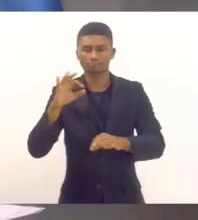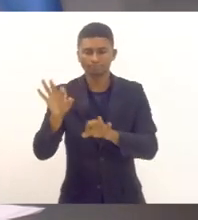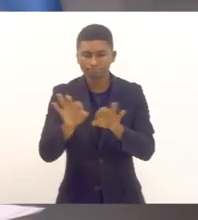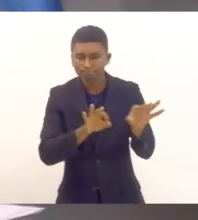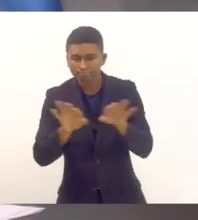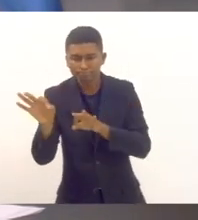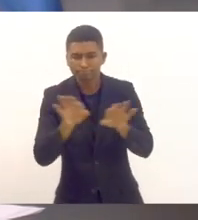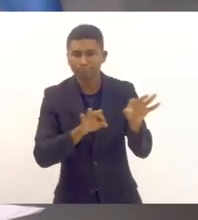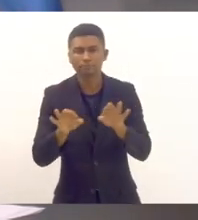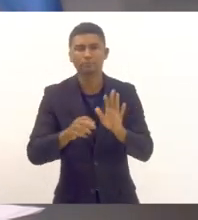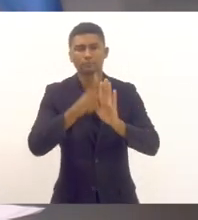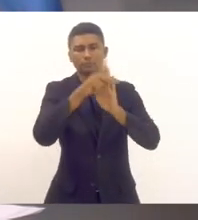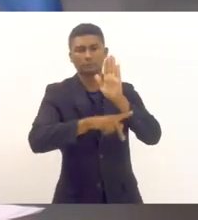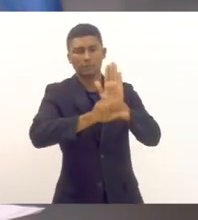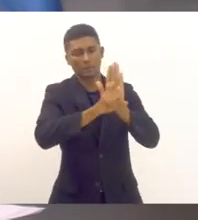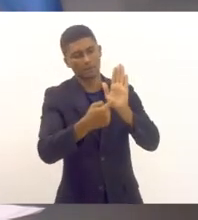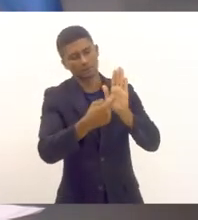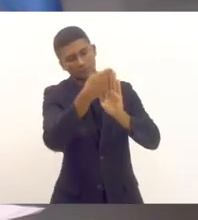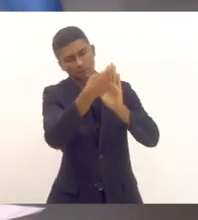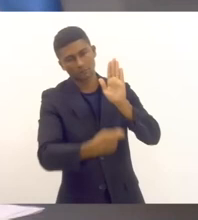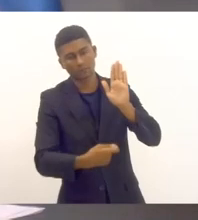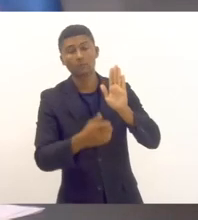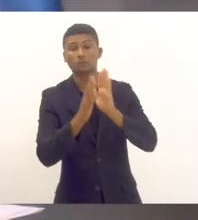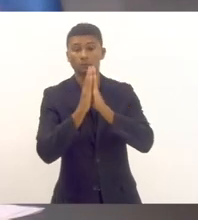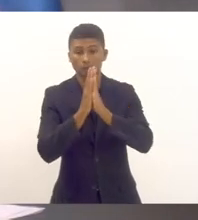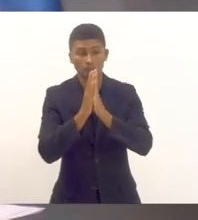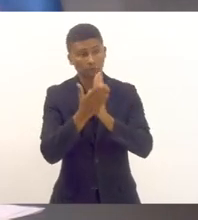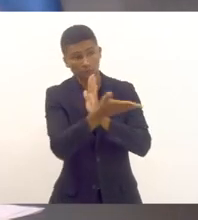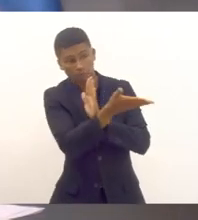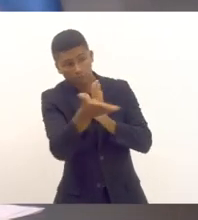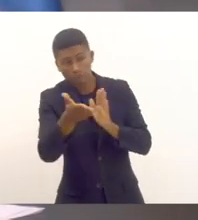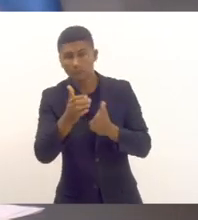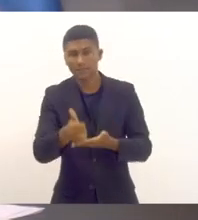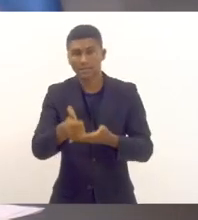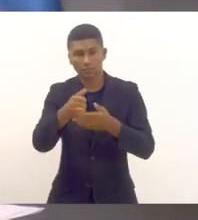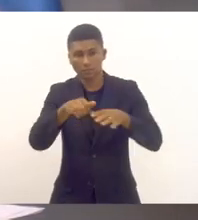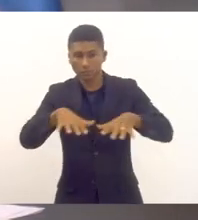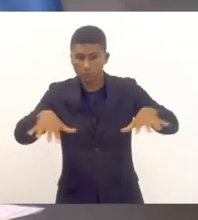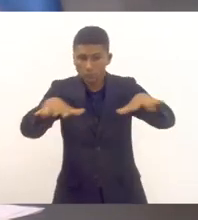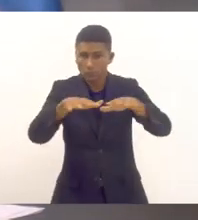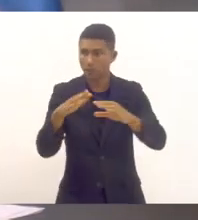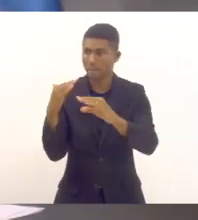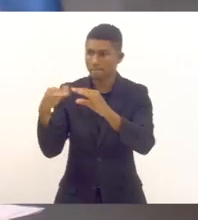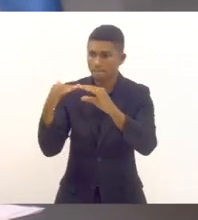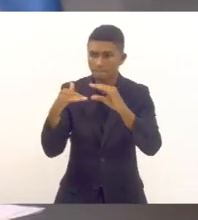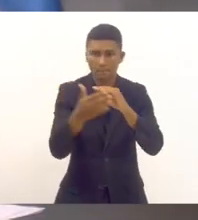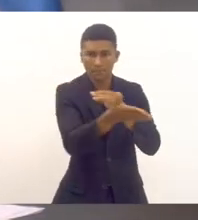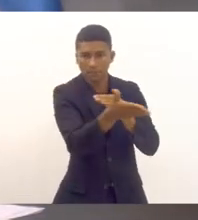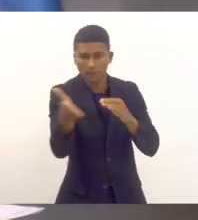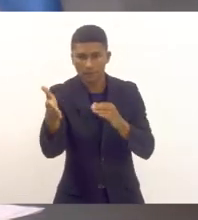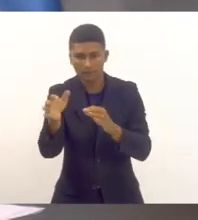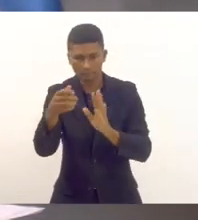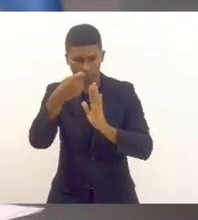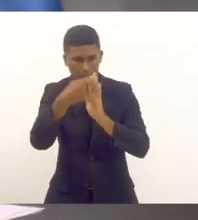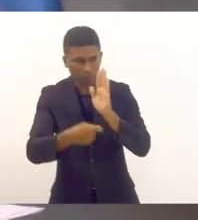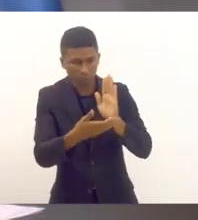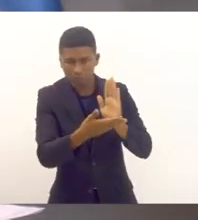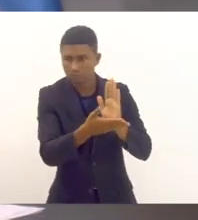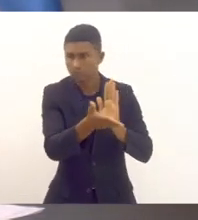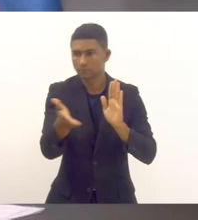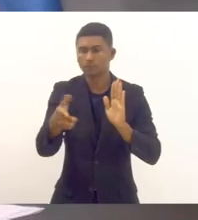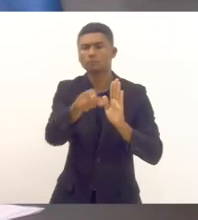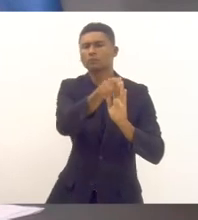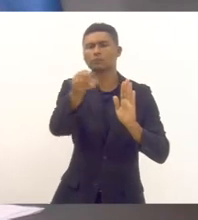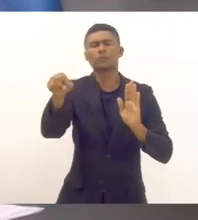de um projeto de lei que gostaria de que a assessoria remetesse para todos os participantes aqui, Márcio, por gentileza. Tá, e vocês fiquem